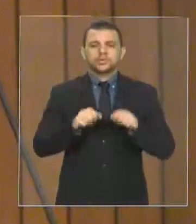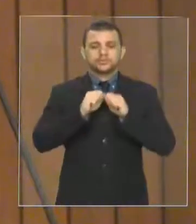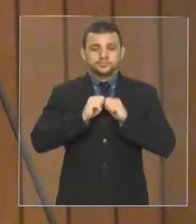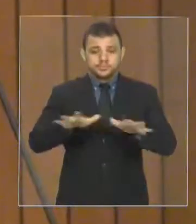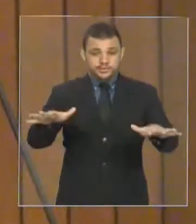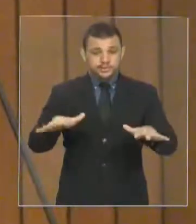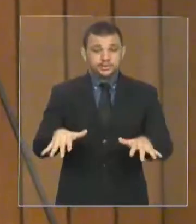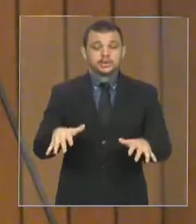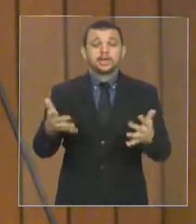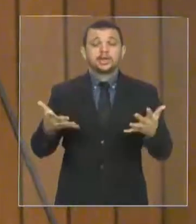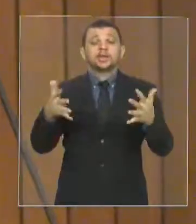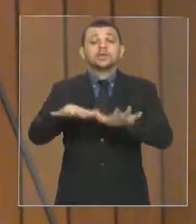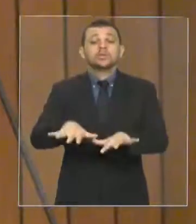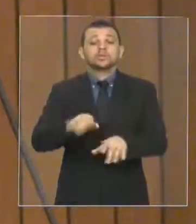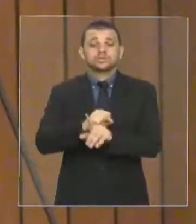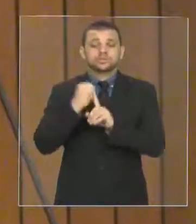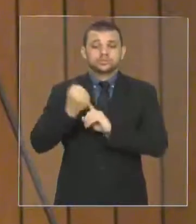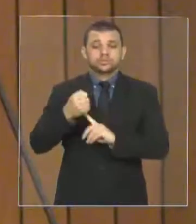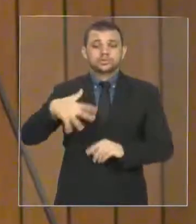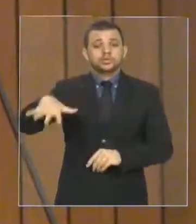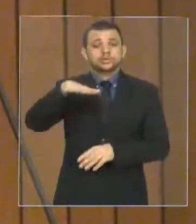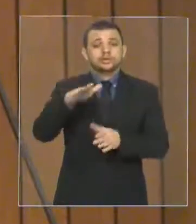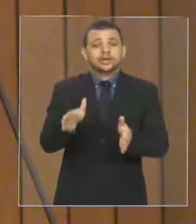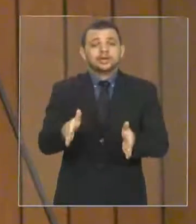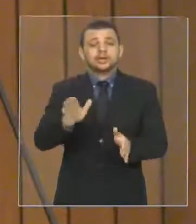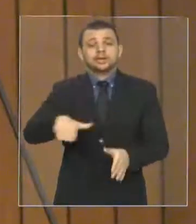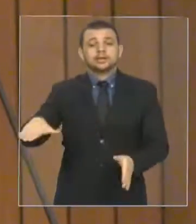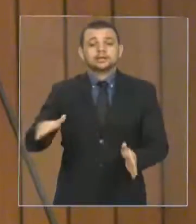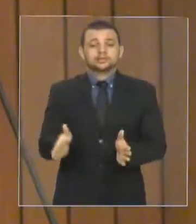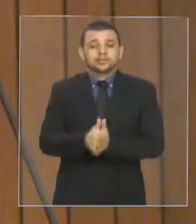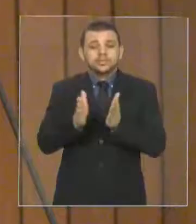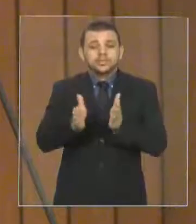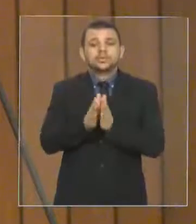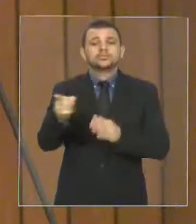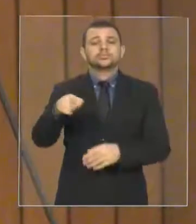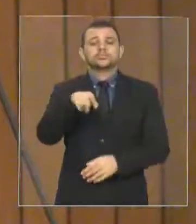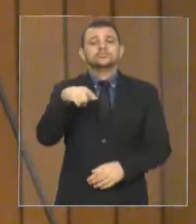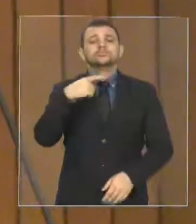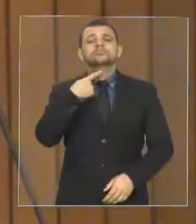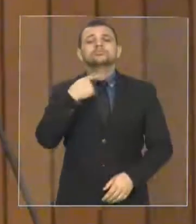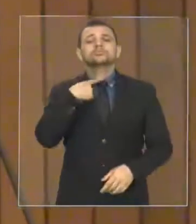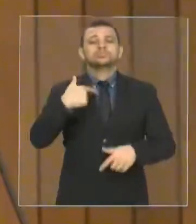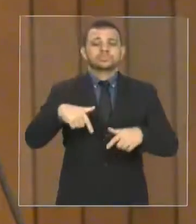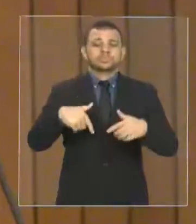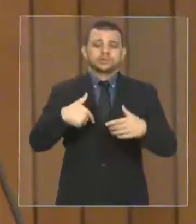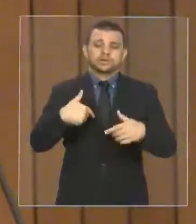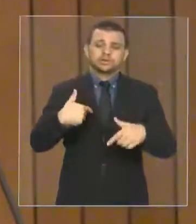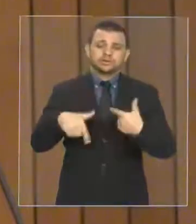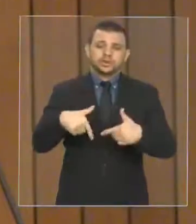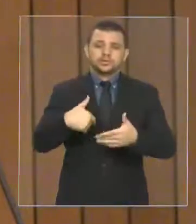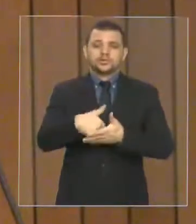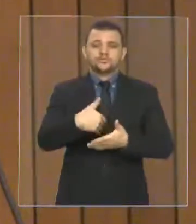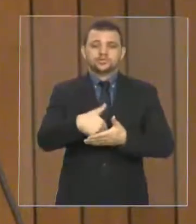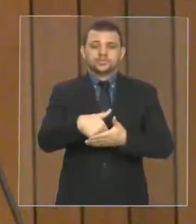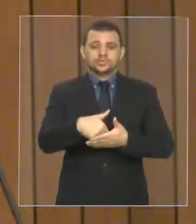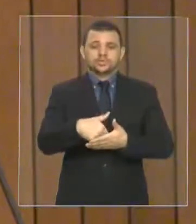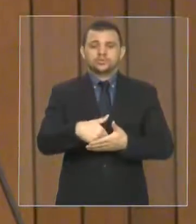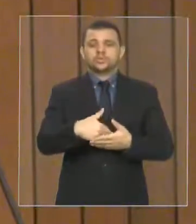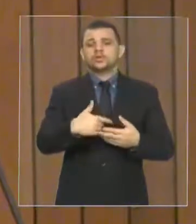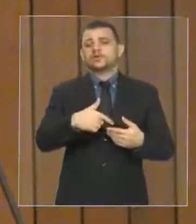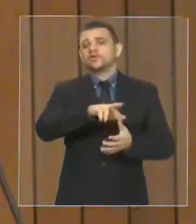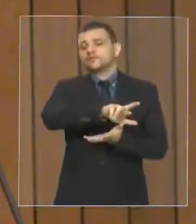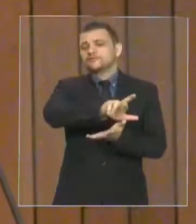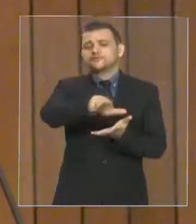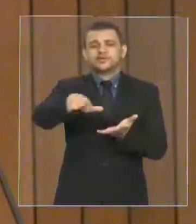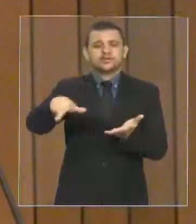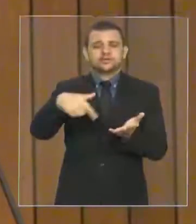crianças pobres que sonham ser jogador de futebol nos mais diversos municípios do nosso estado, Baixada, Sertão,